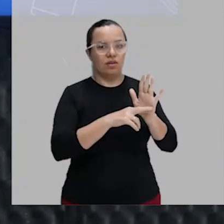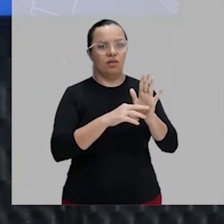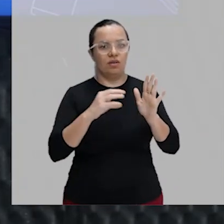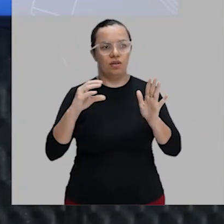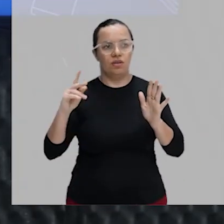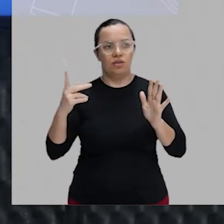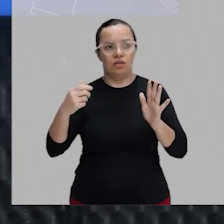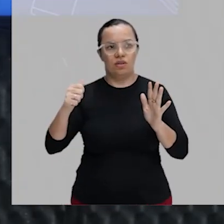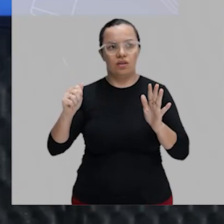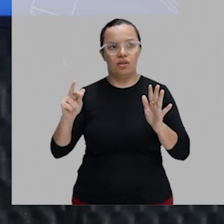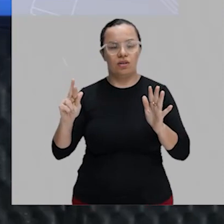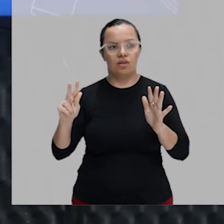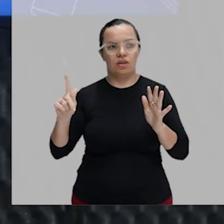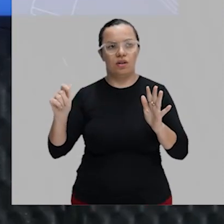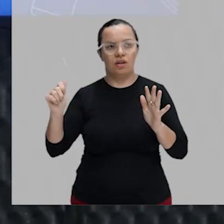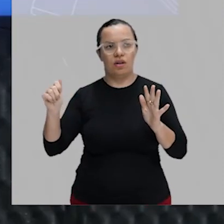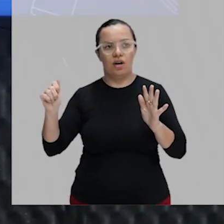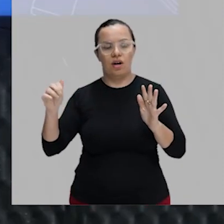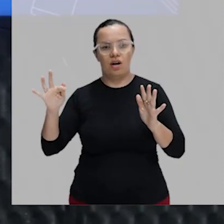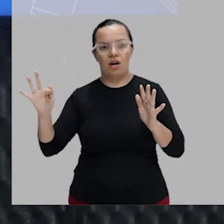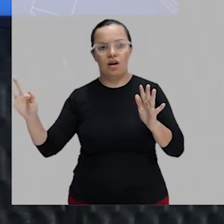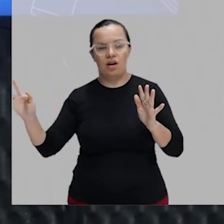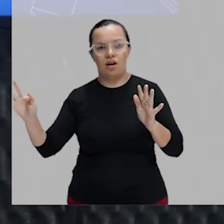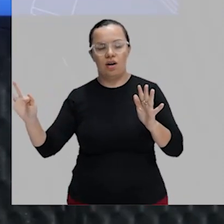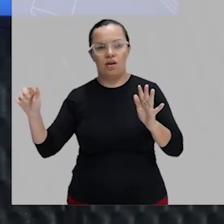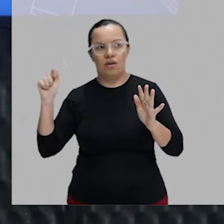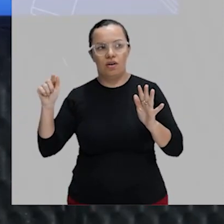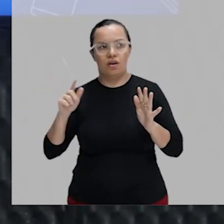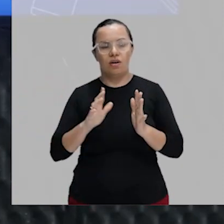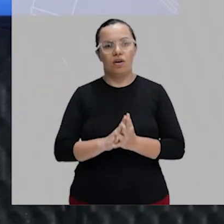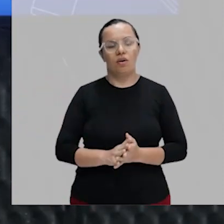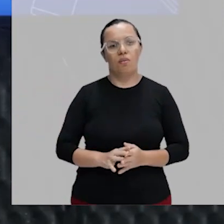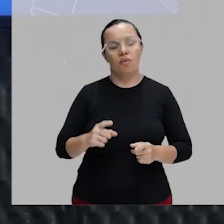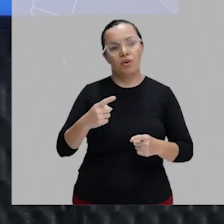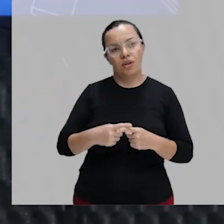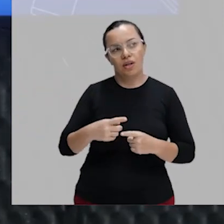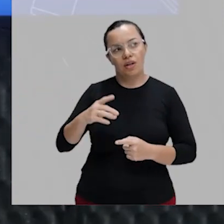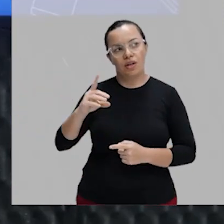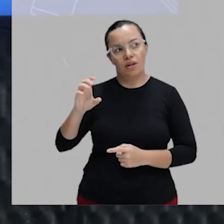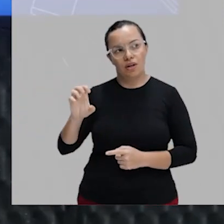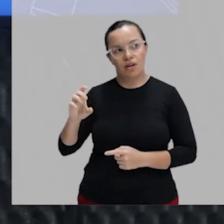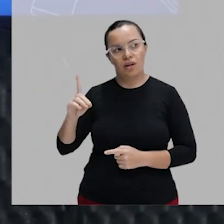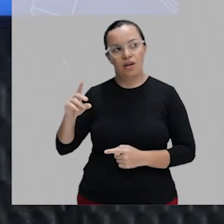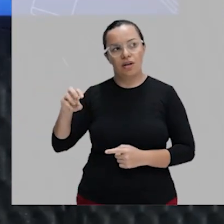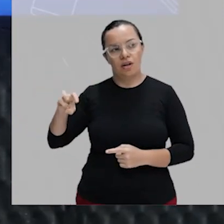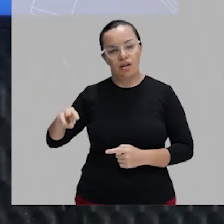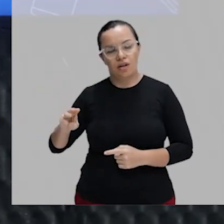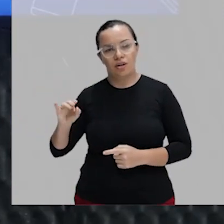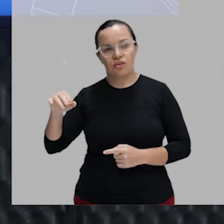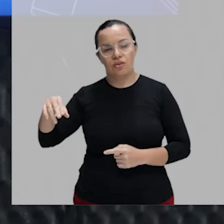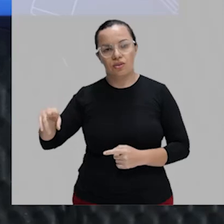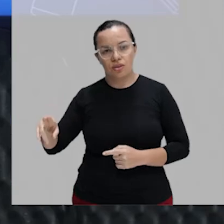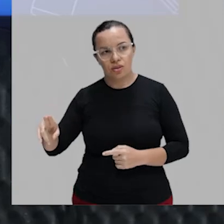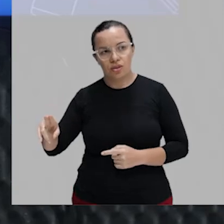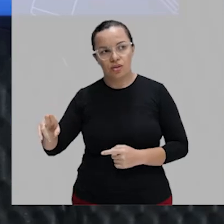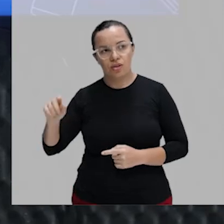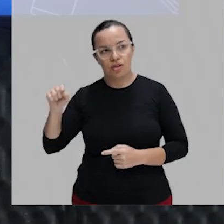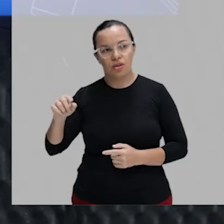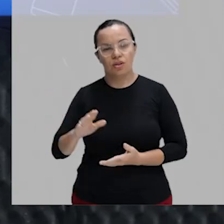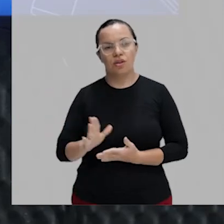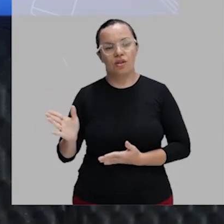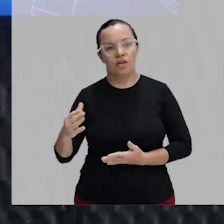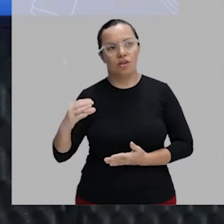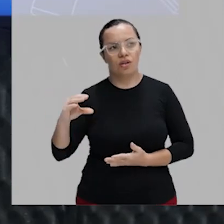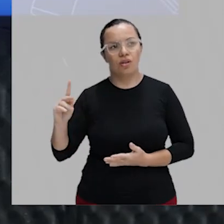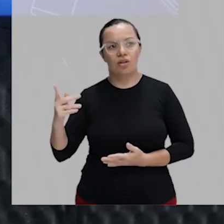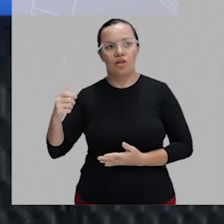regra de Chargaff. Edwin Chargaff foi o cara que descobriu que no DNA a quantidade de adenina